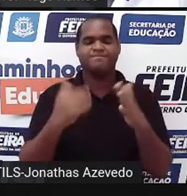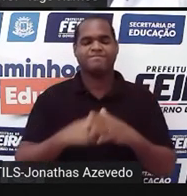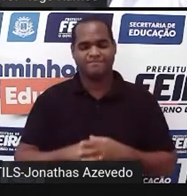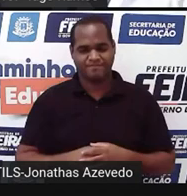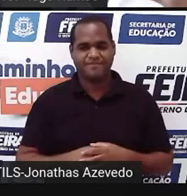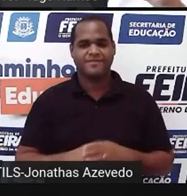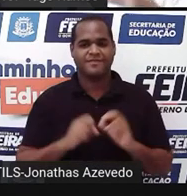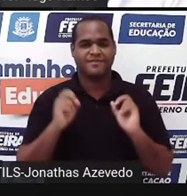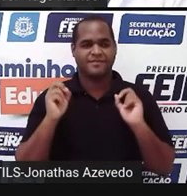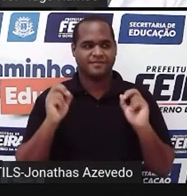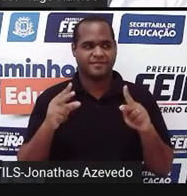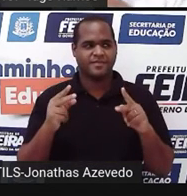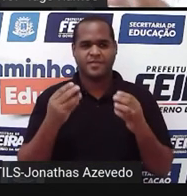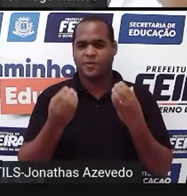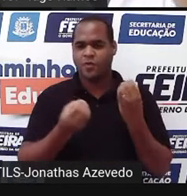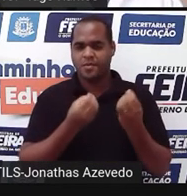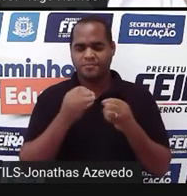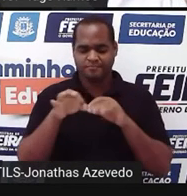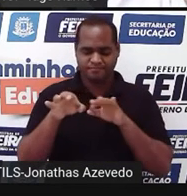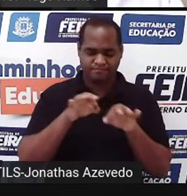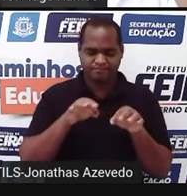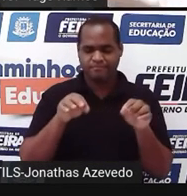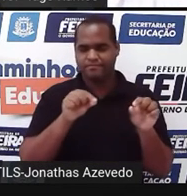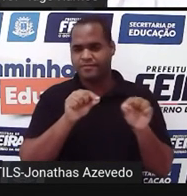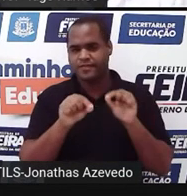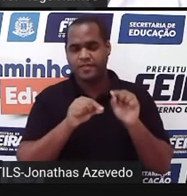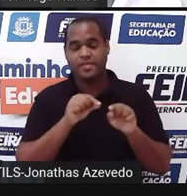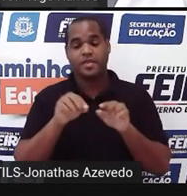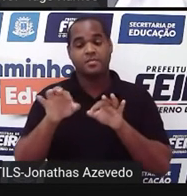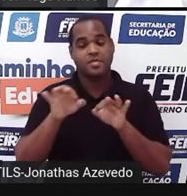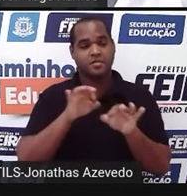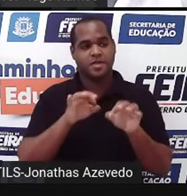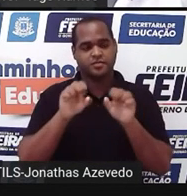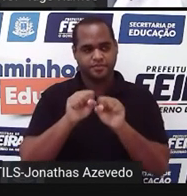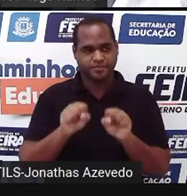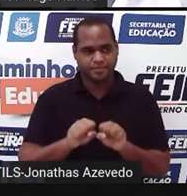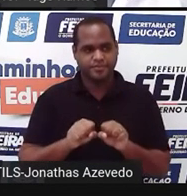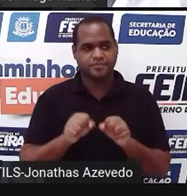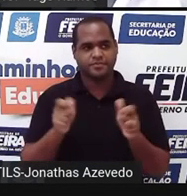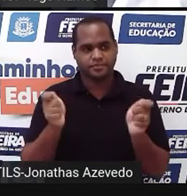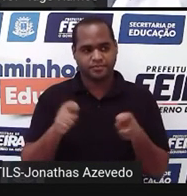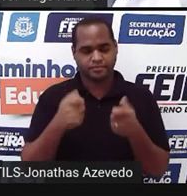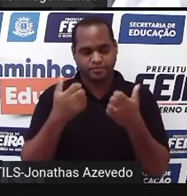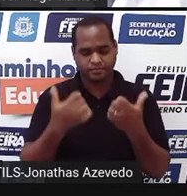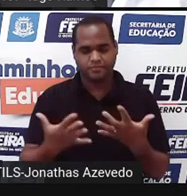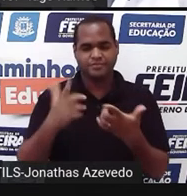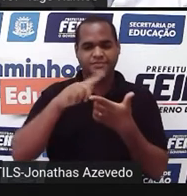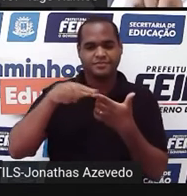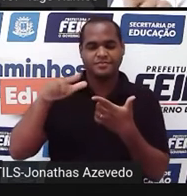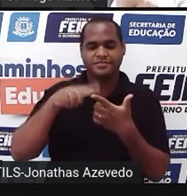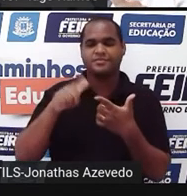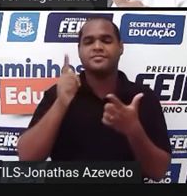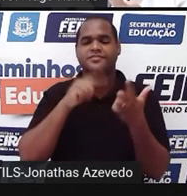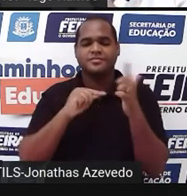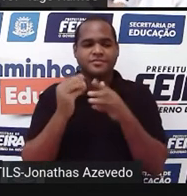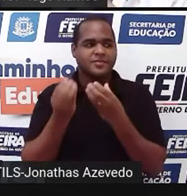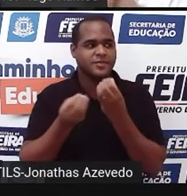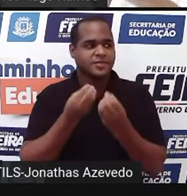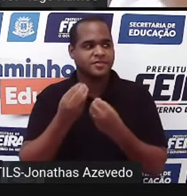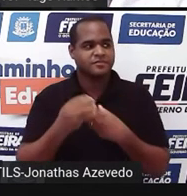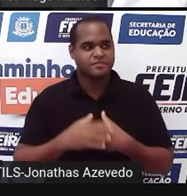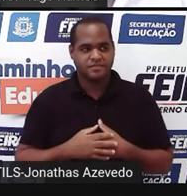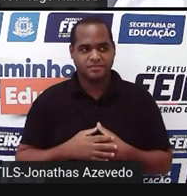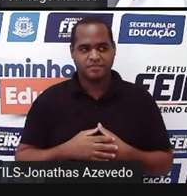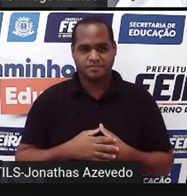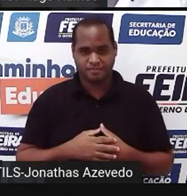80 Tá bom então como é que a gente resolveu a gente não tem um sistema para resolver esse problema aí então a gente resolveu